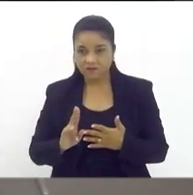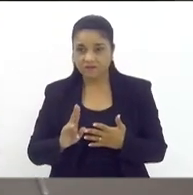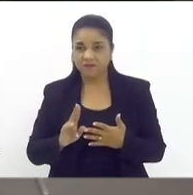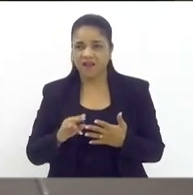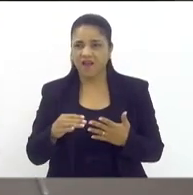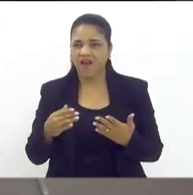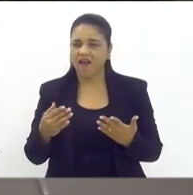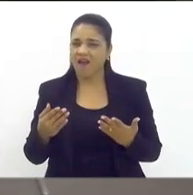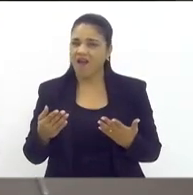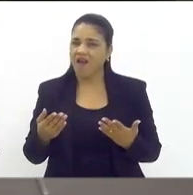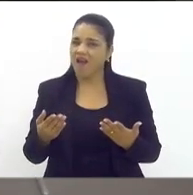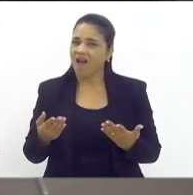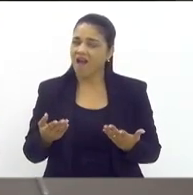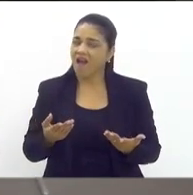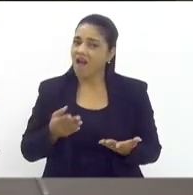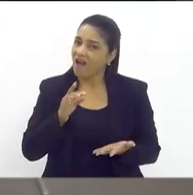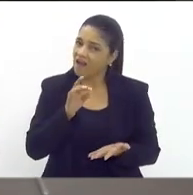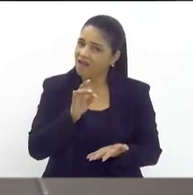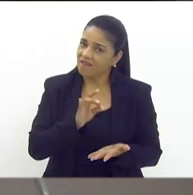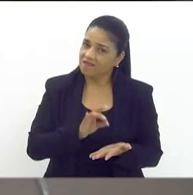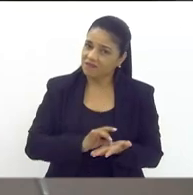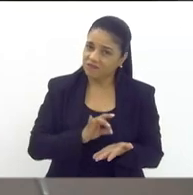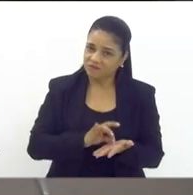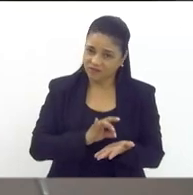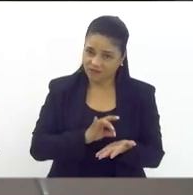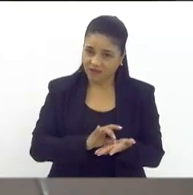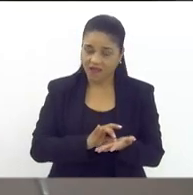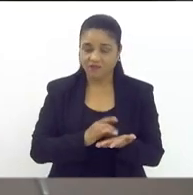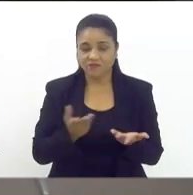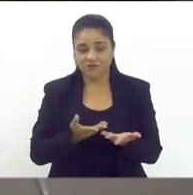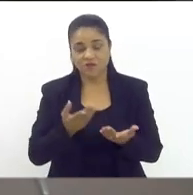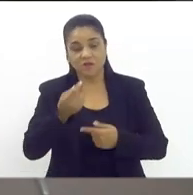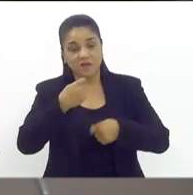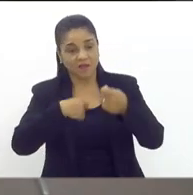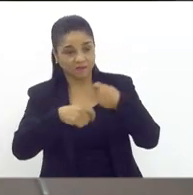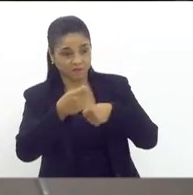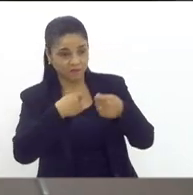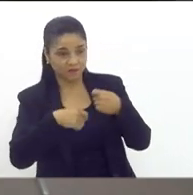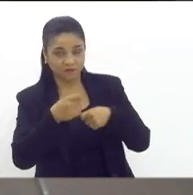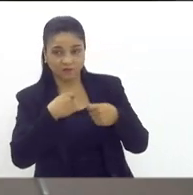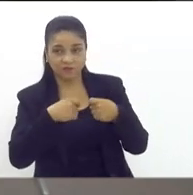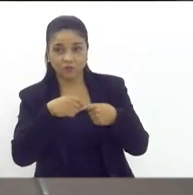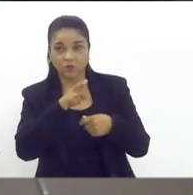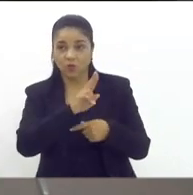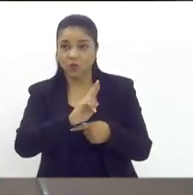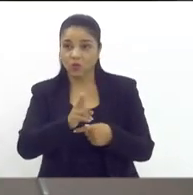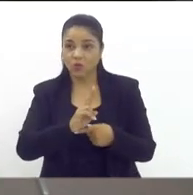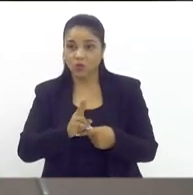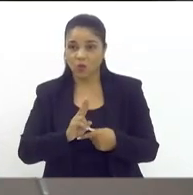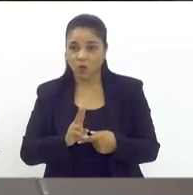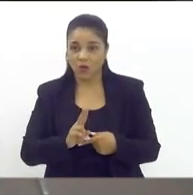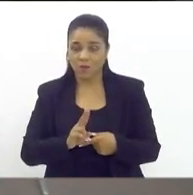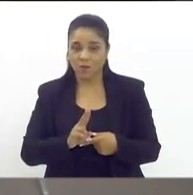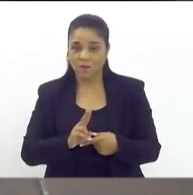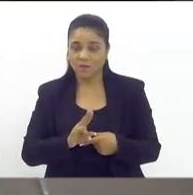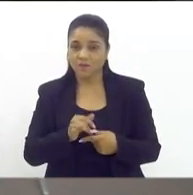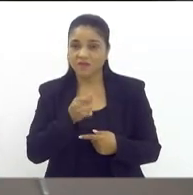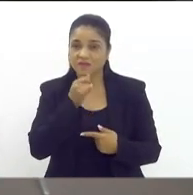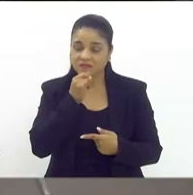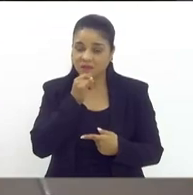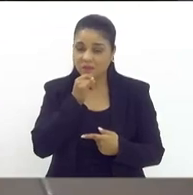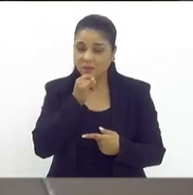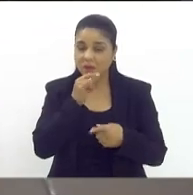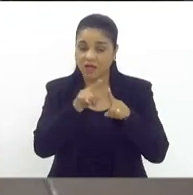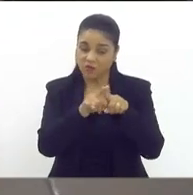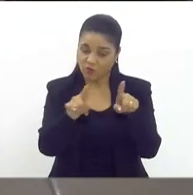agora eu não sei porque na verdade a questão administrativa eu não sei quais efetivamente são lotados na presidência lotados no